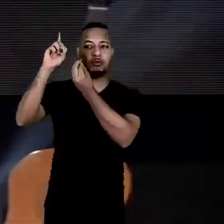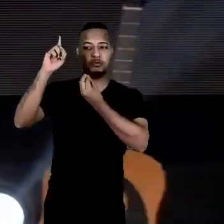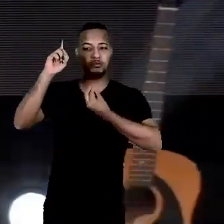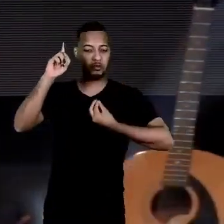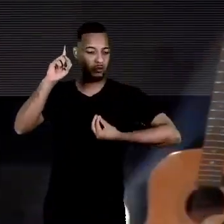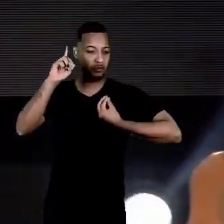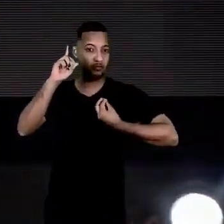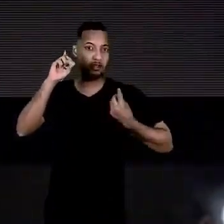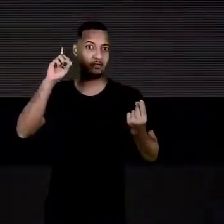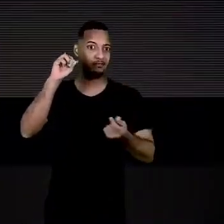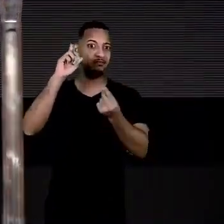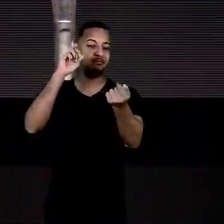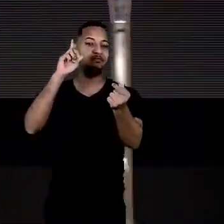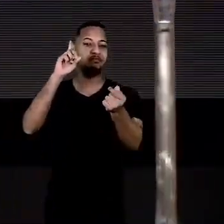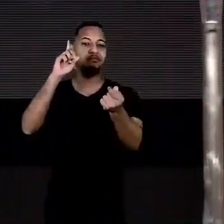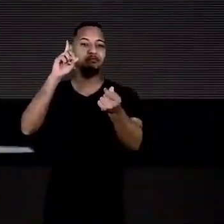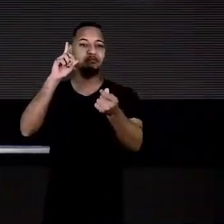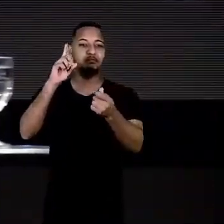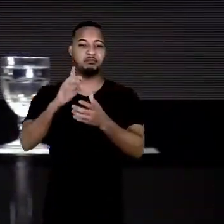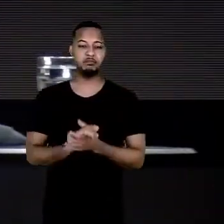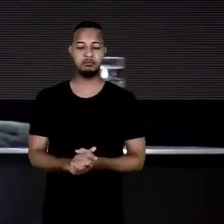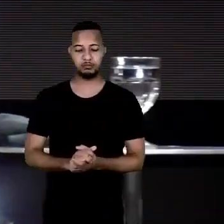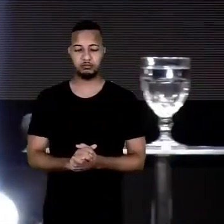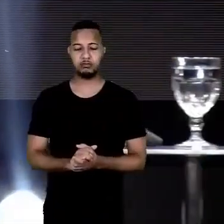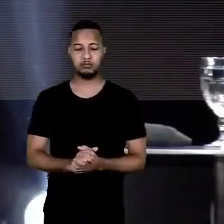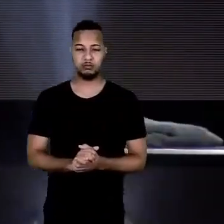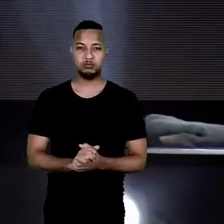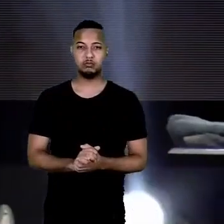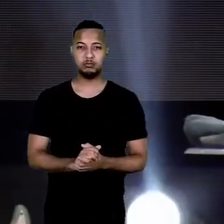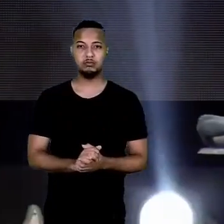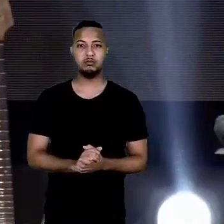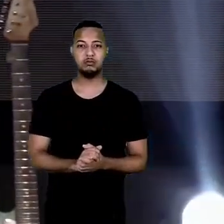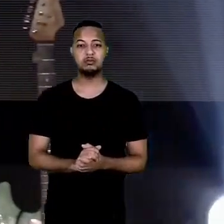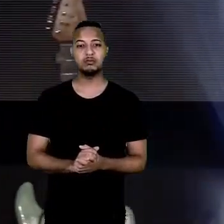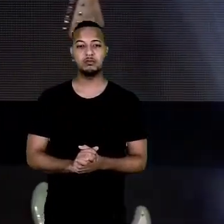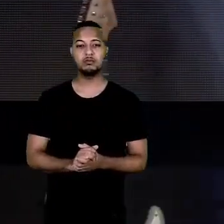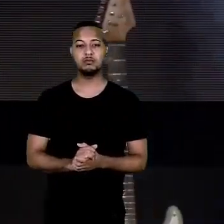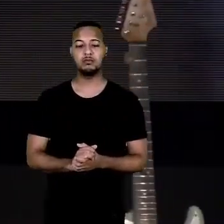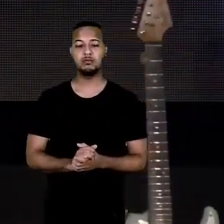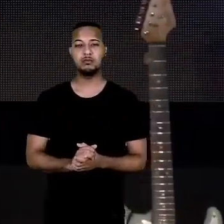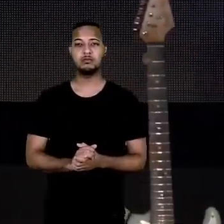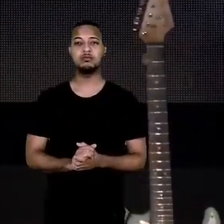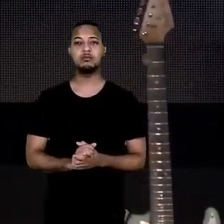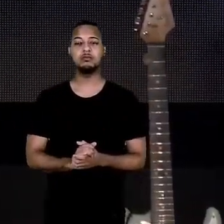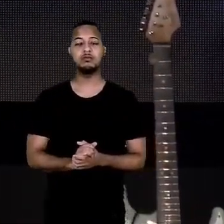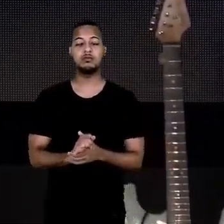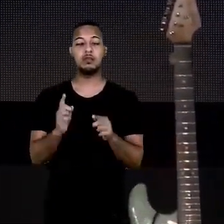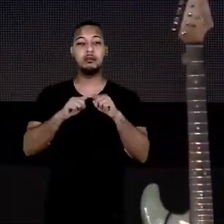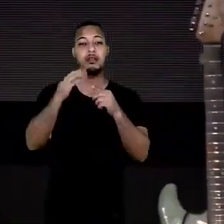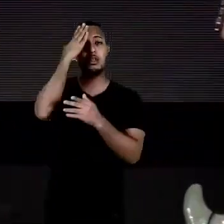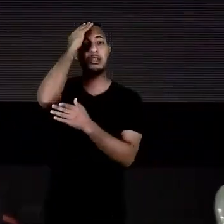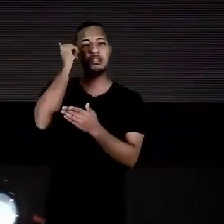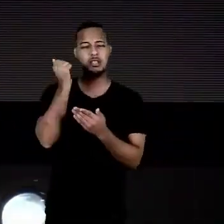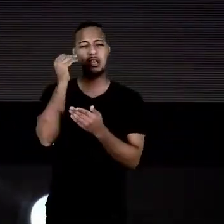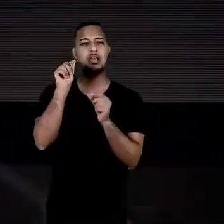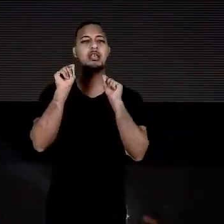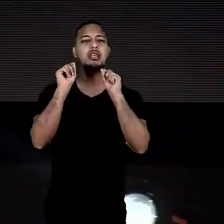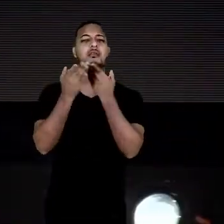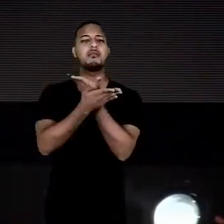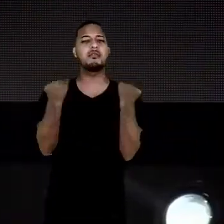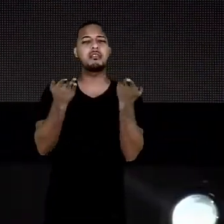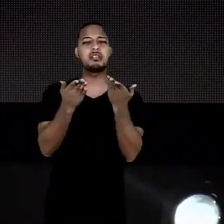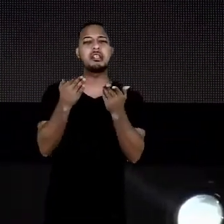eterna. Nos deu vida e vida em abundância. Mas eu sei que você sabe que existe